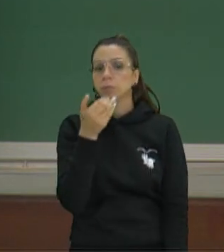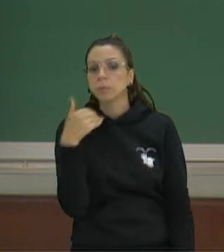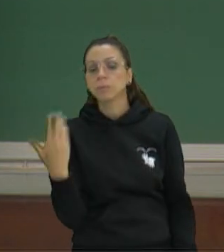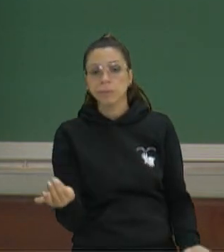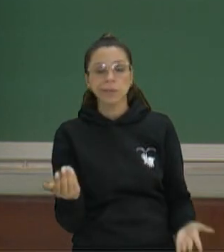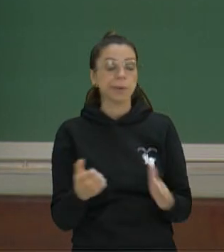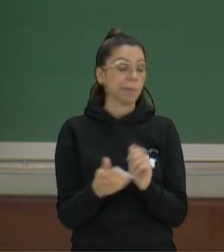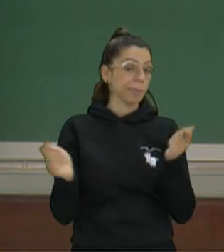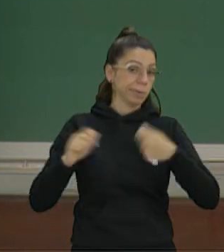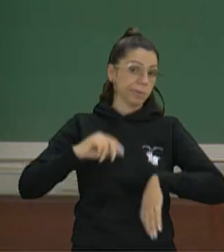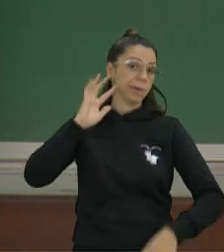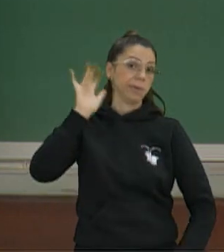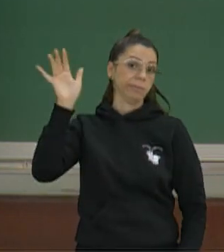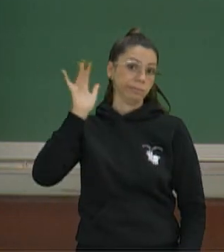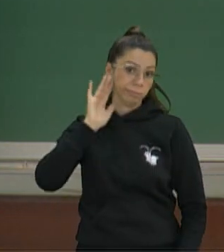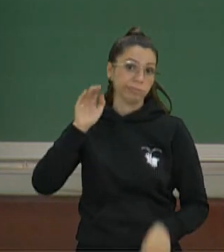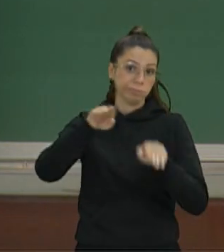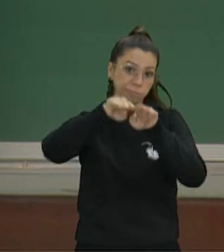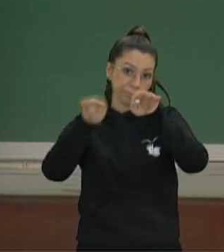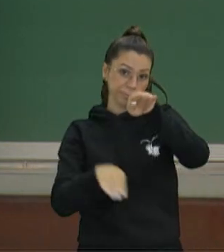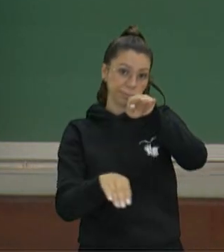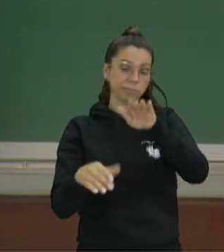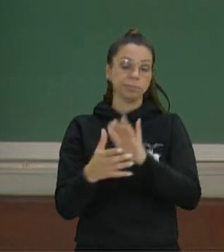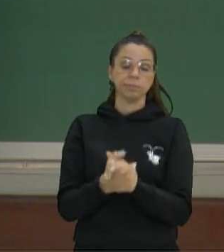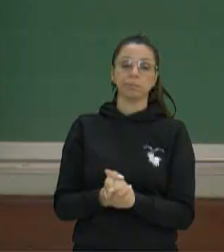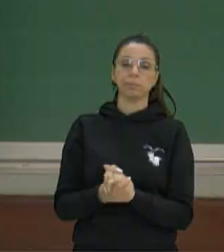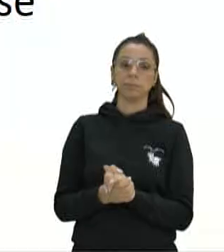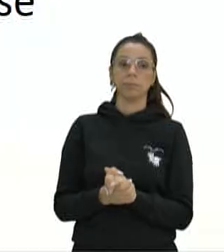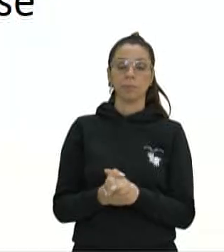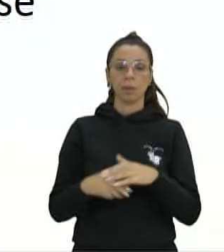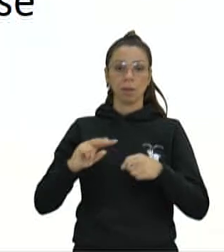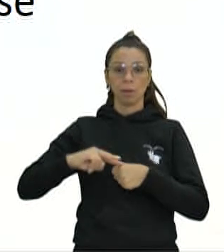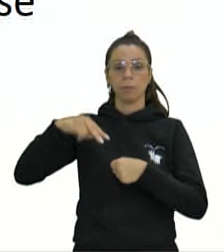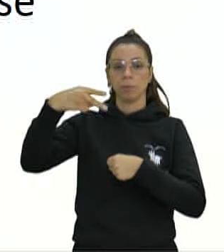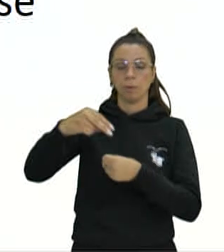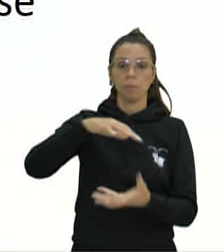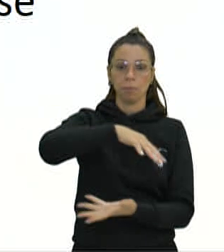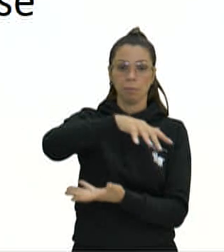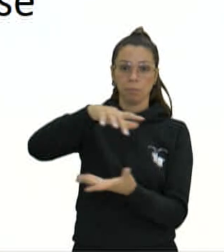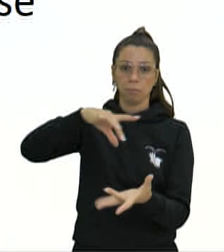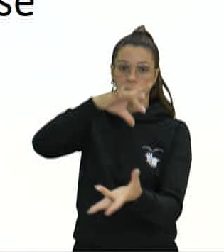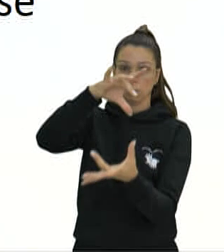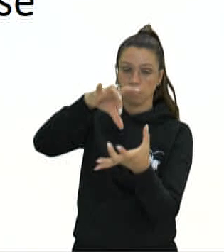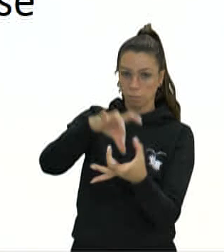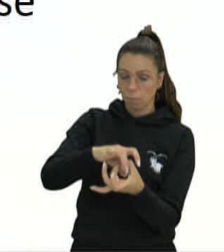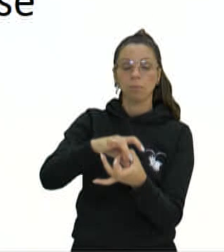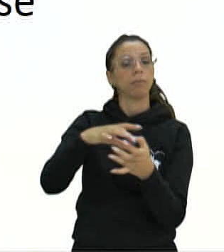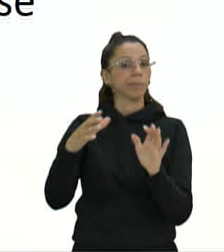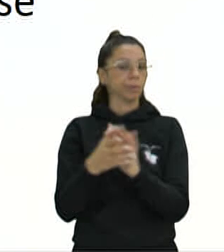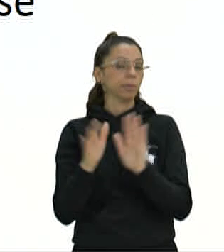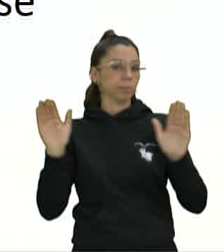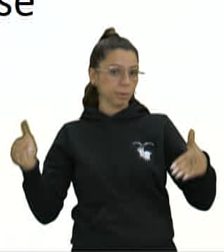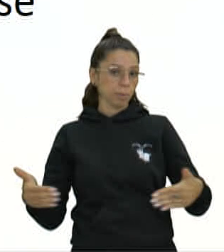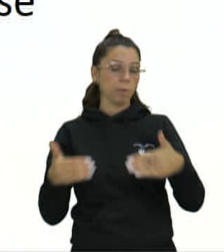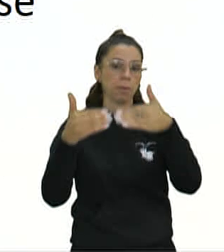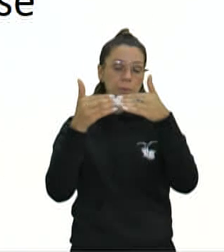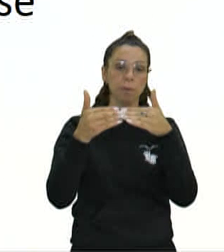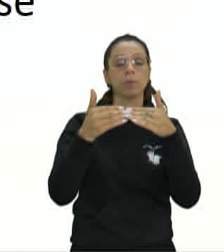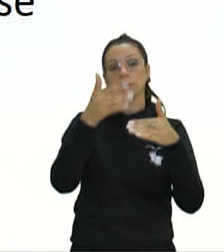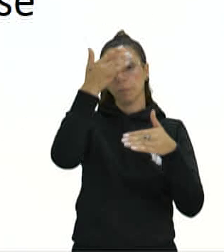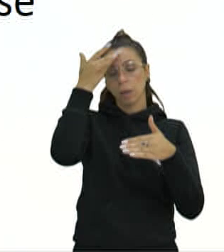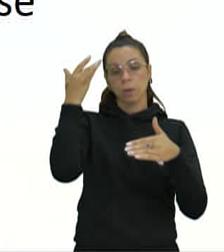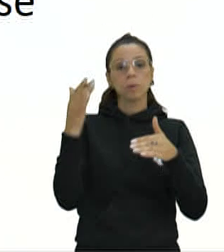Então, refletindo de novo nessa desigualdade. Sobre as consequências da globalização, há um consenso entre especialistas de que